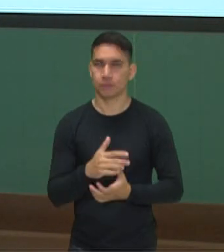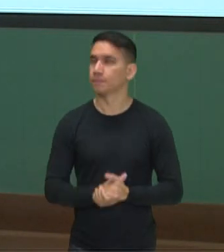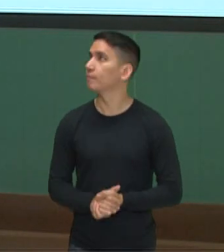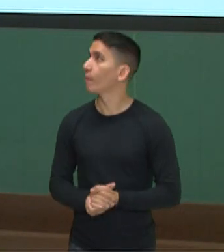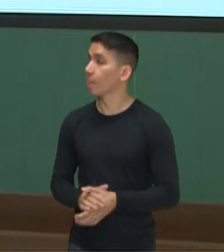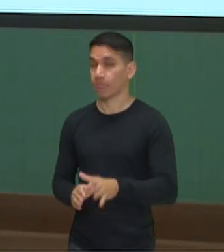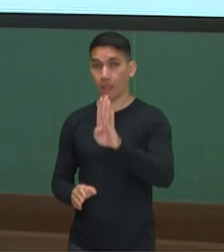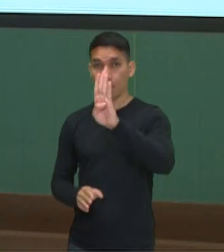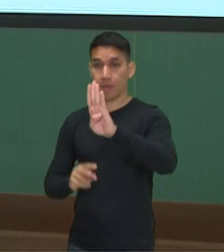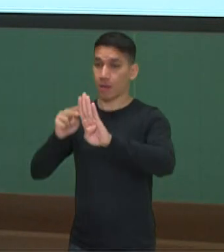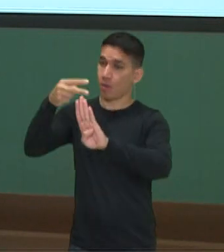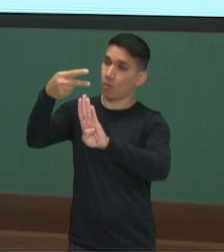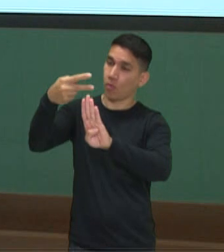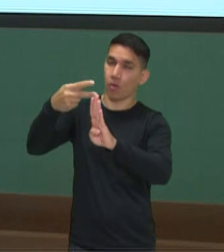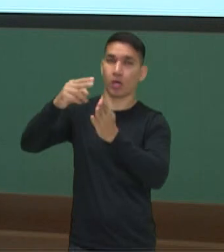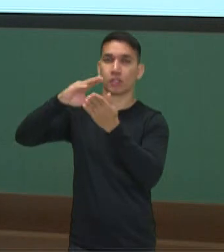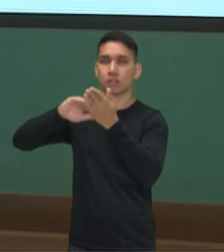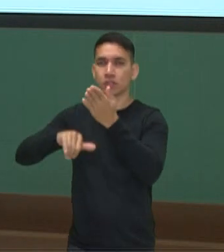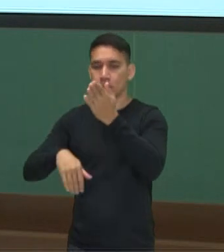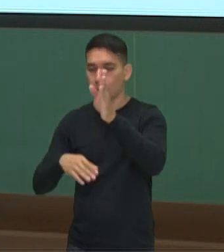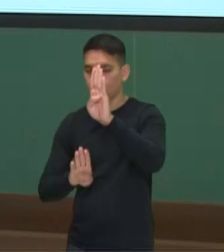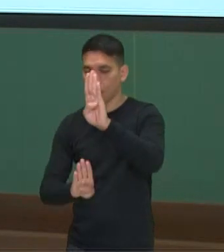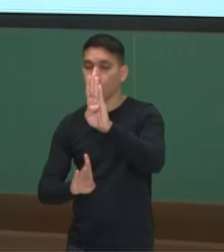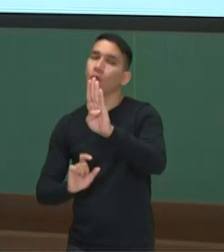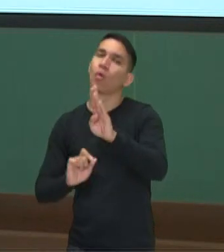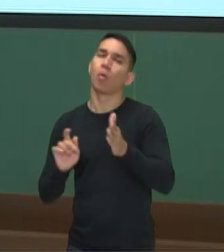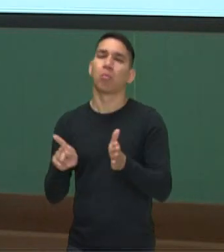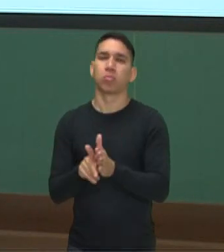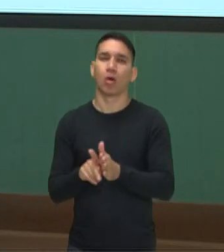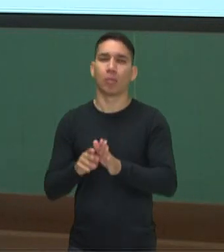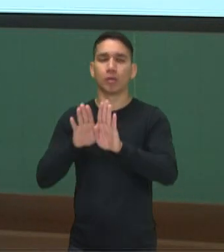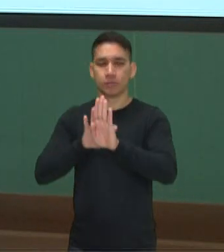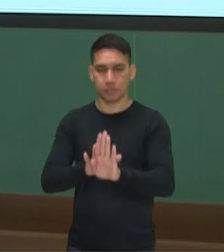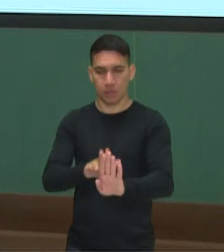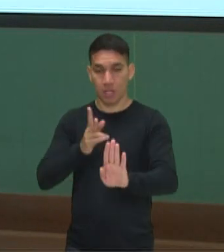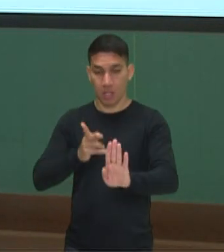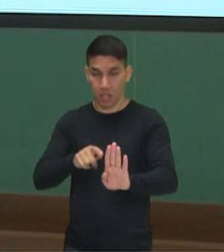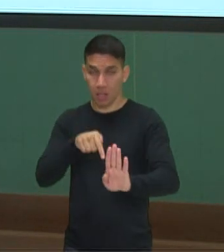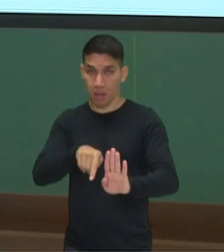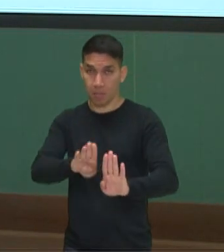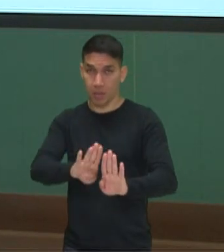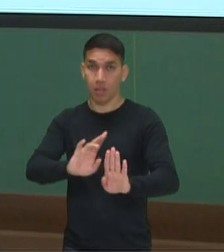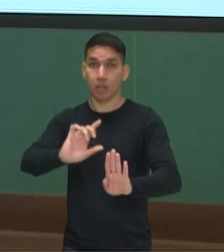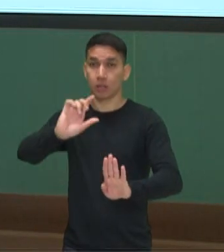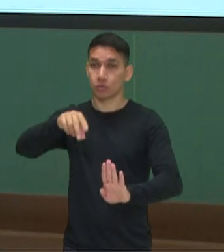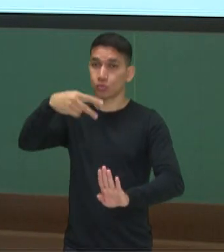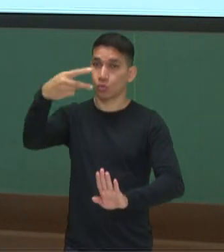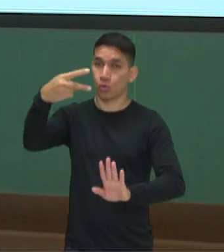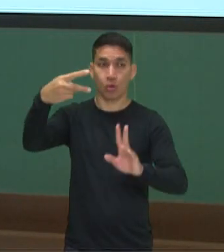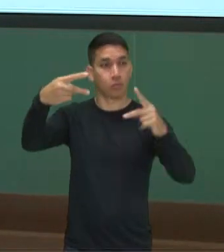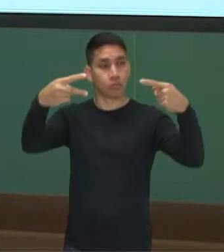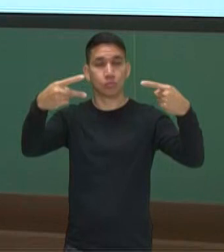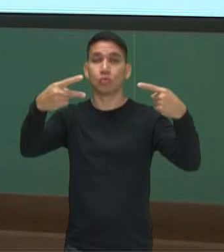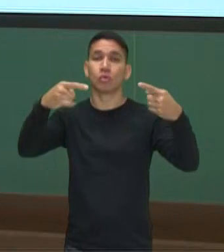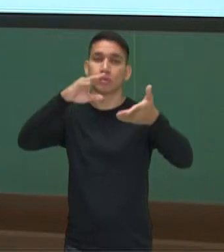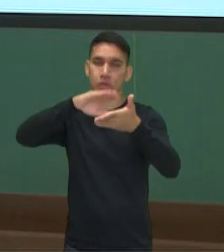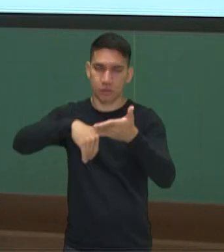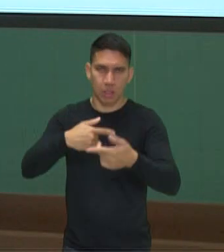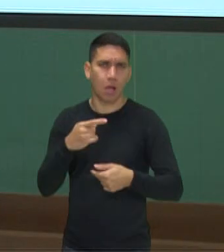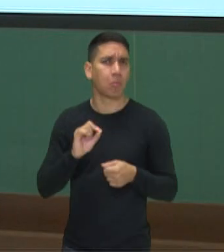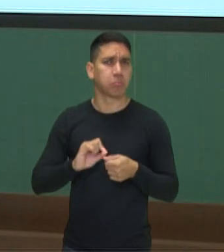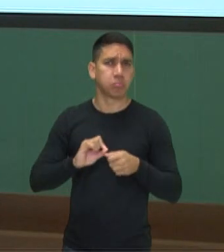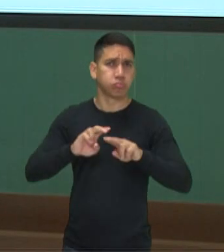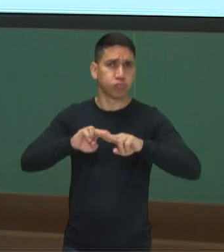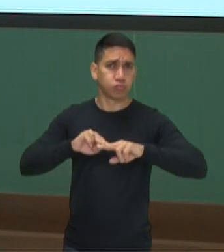divididos por B, B. Repetiu o B e diminuiu os expoentes, 2 menos 1, 1. Certo? Então, parte